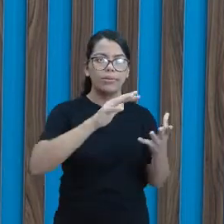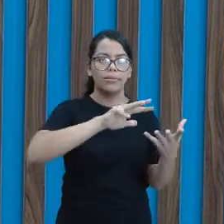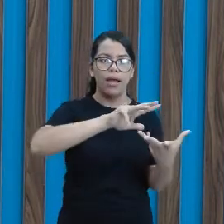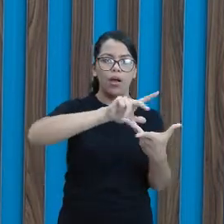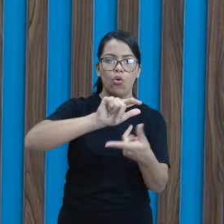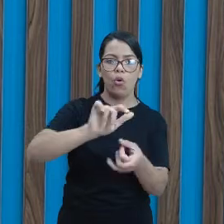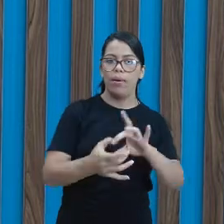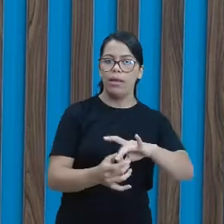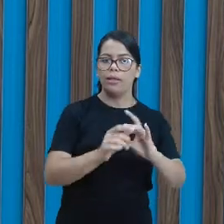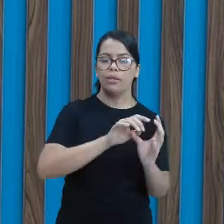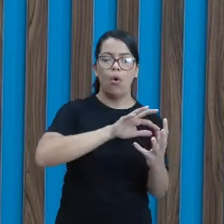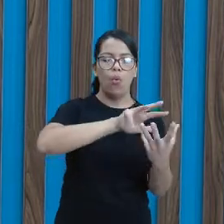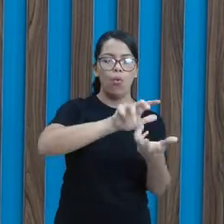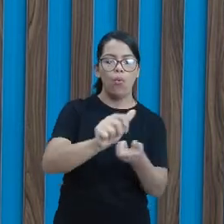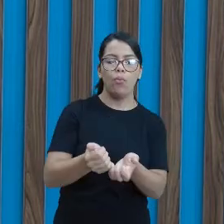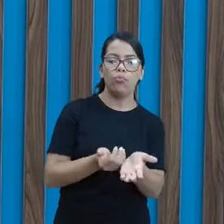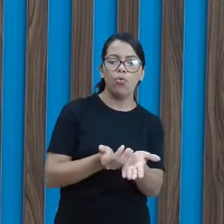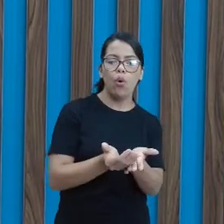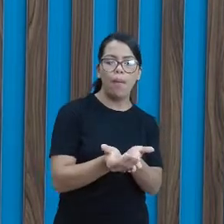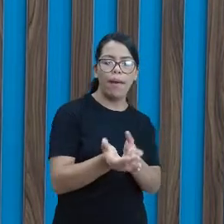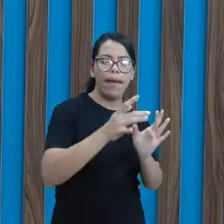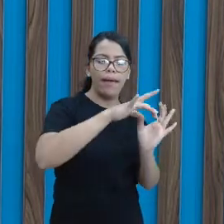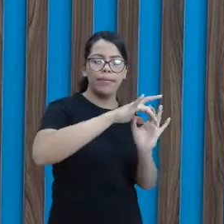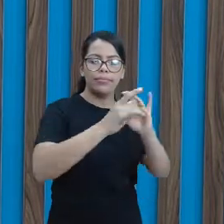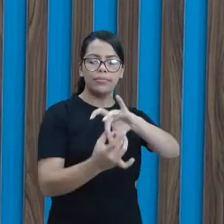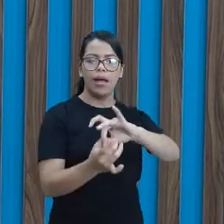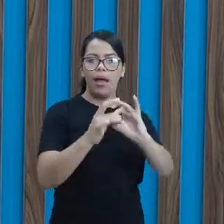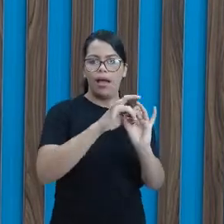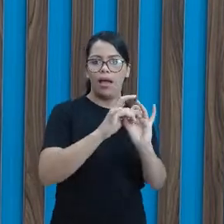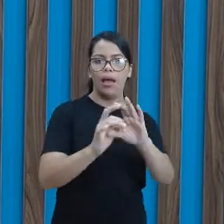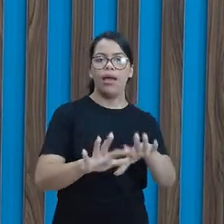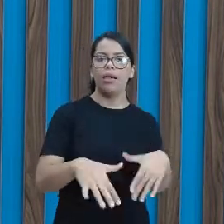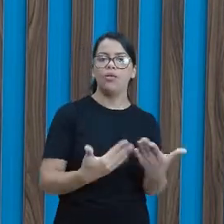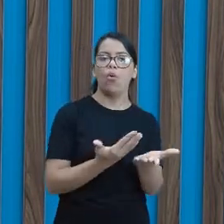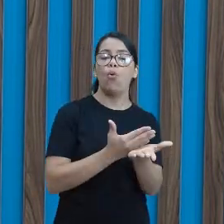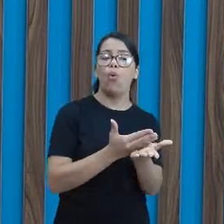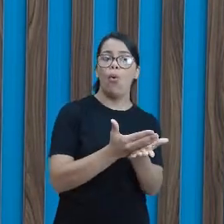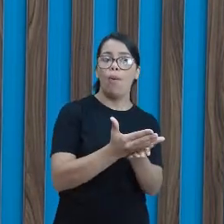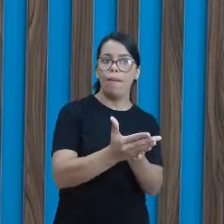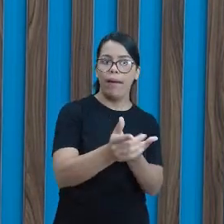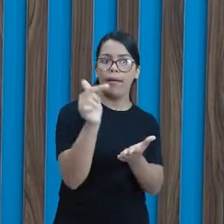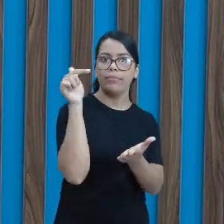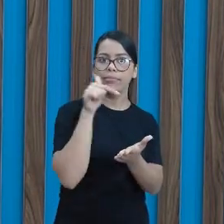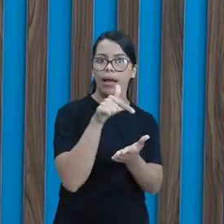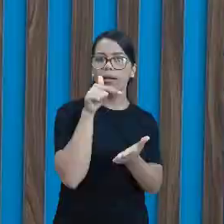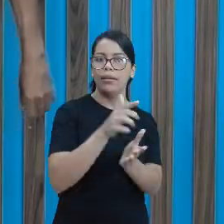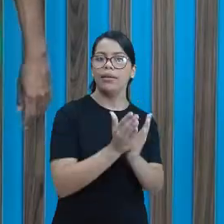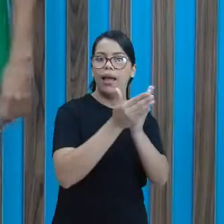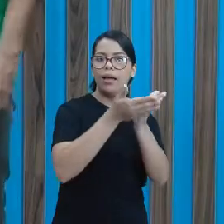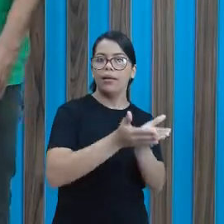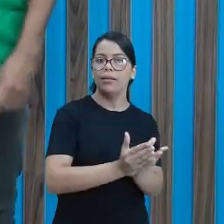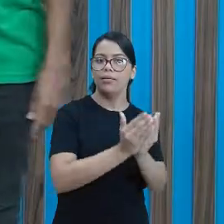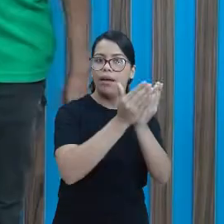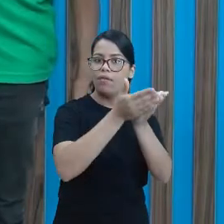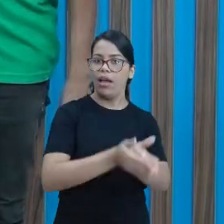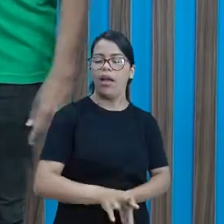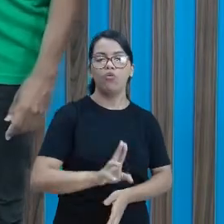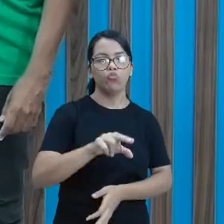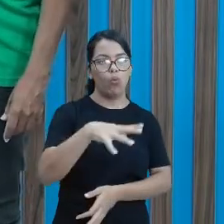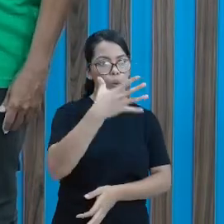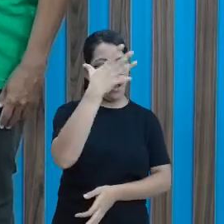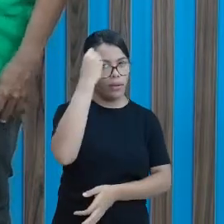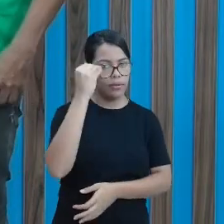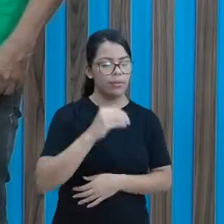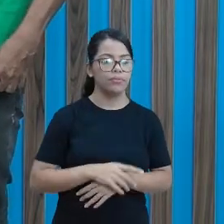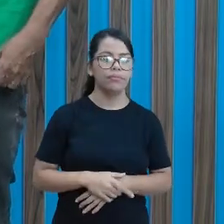né? O mundo começa a se entregar lá atrás, gente. Começa lá nas grandes navegações. Nunca se esquece disso. Então, vamos lá. Então, a gente tem a